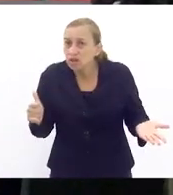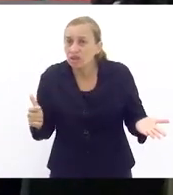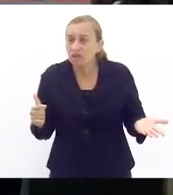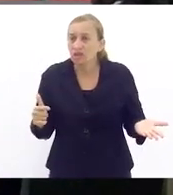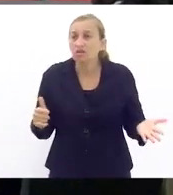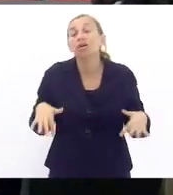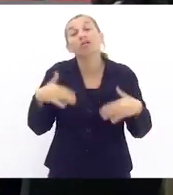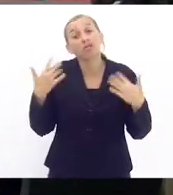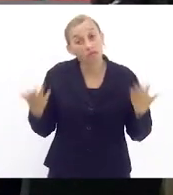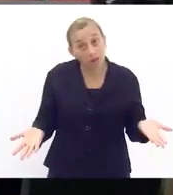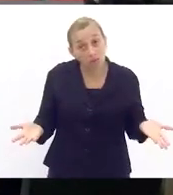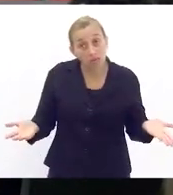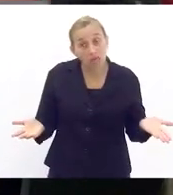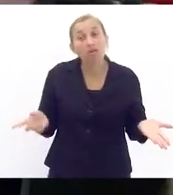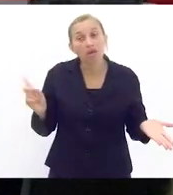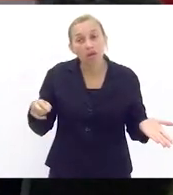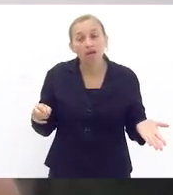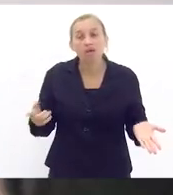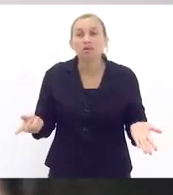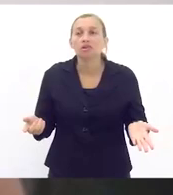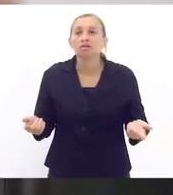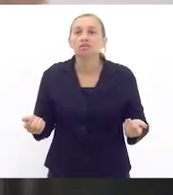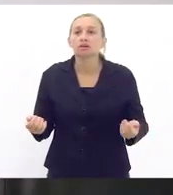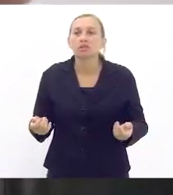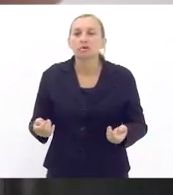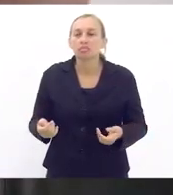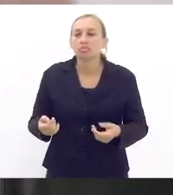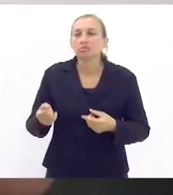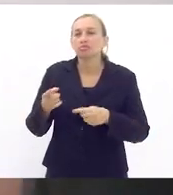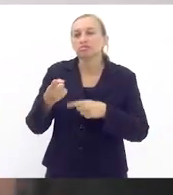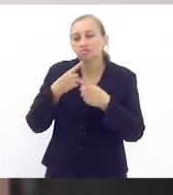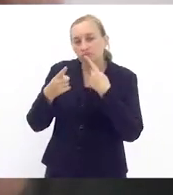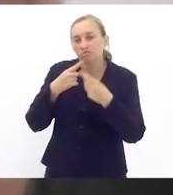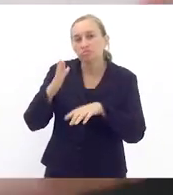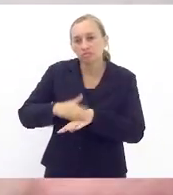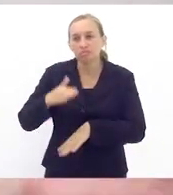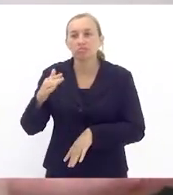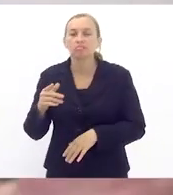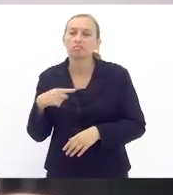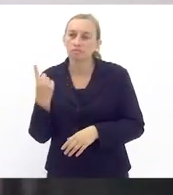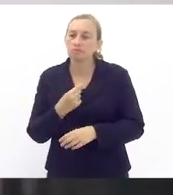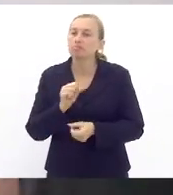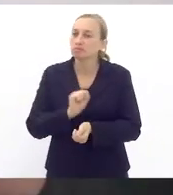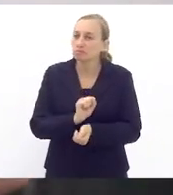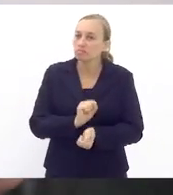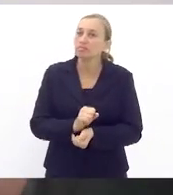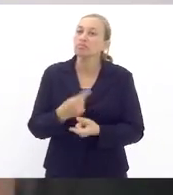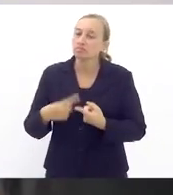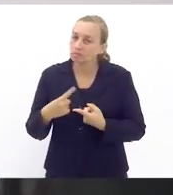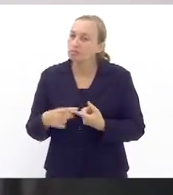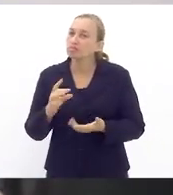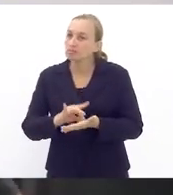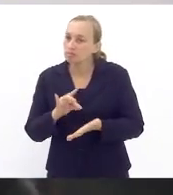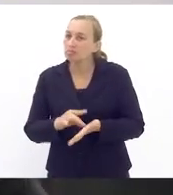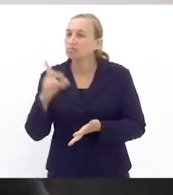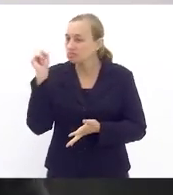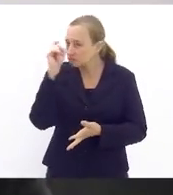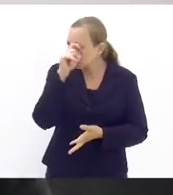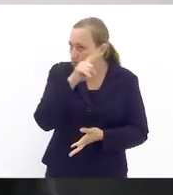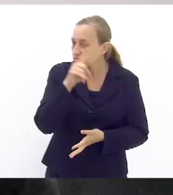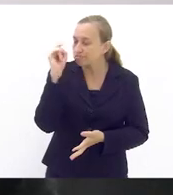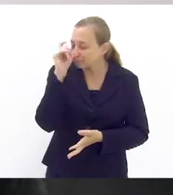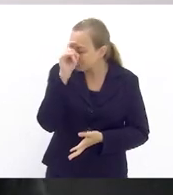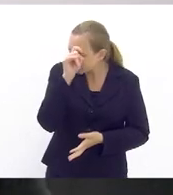Então é isso eu espero ter um pouco mais de diálogo né É isso que a gente espera porque realmente está sendo muito difícil